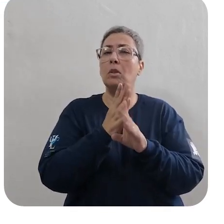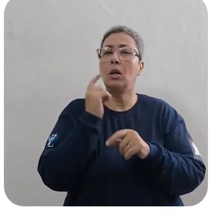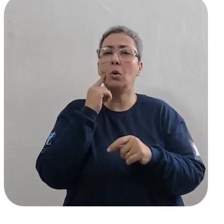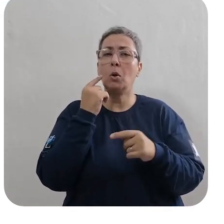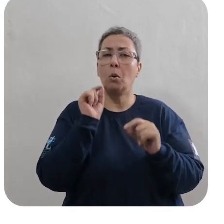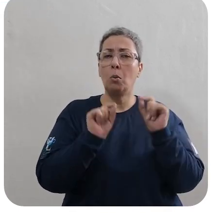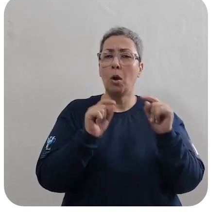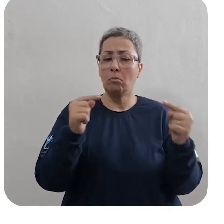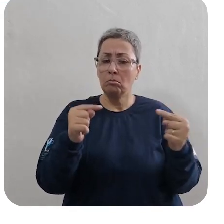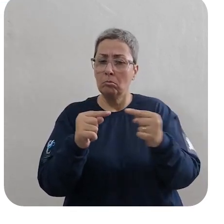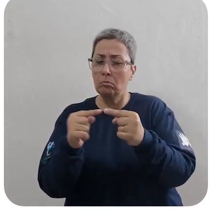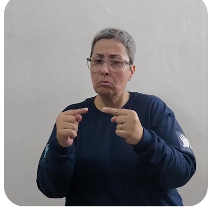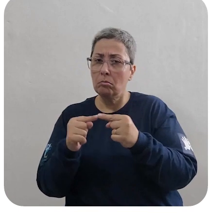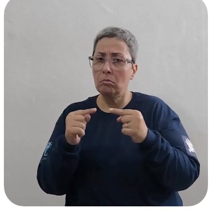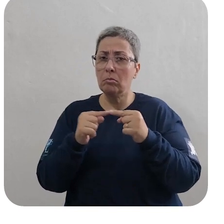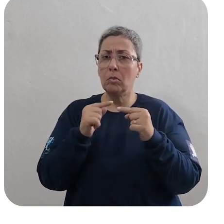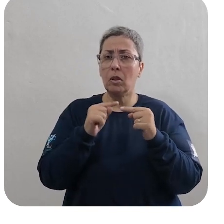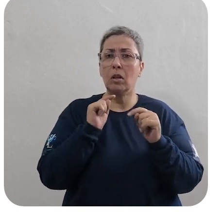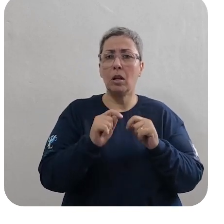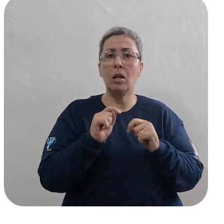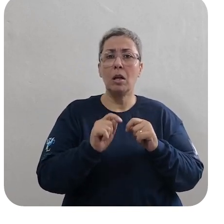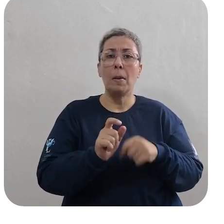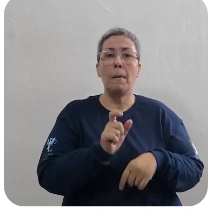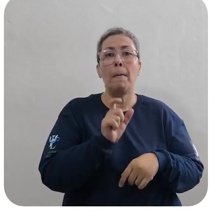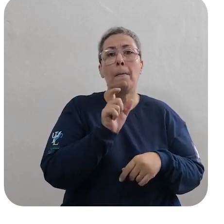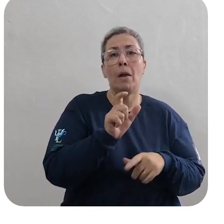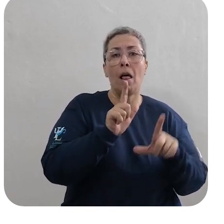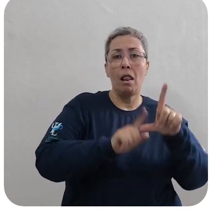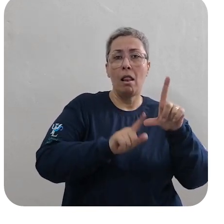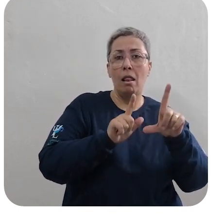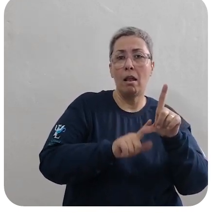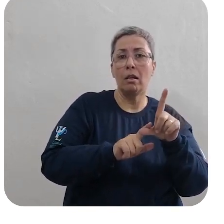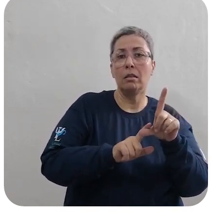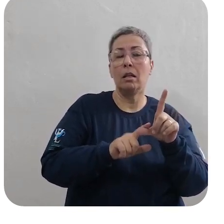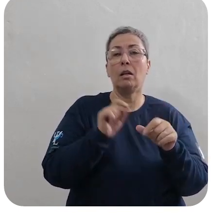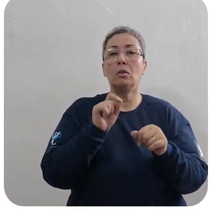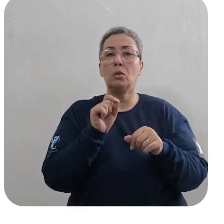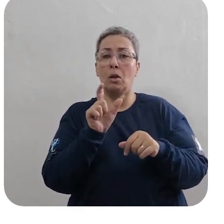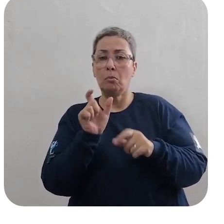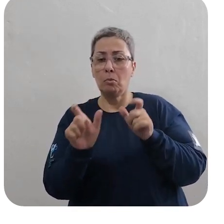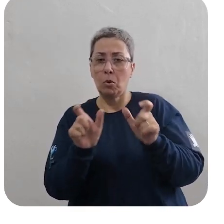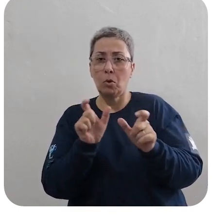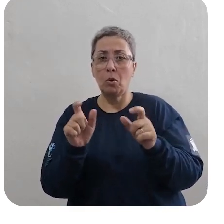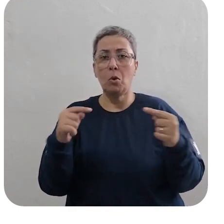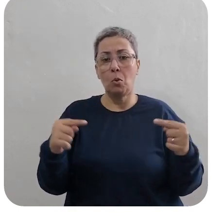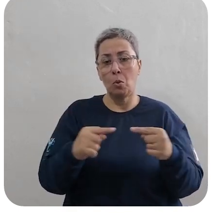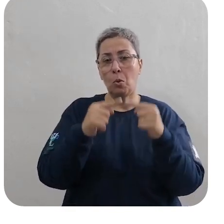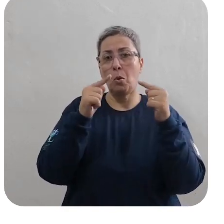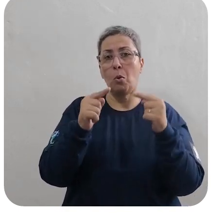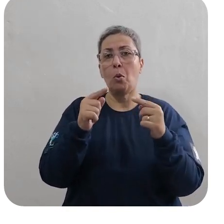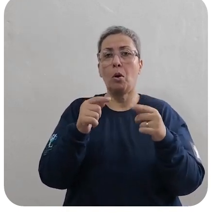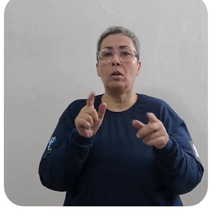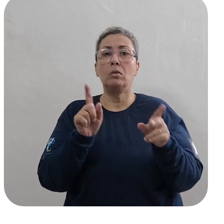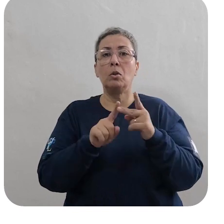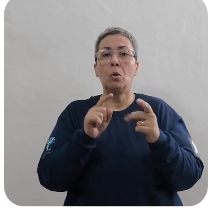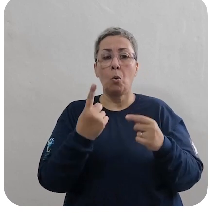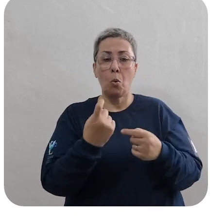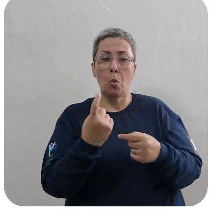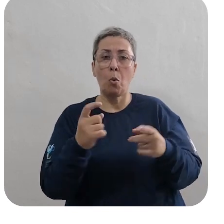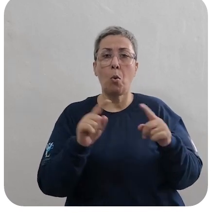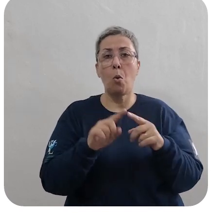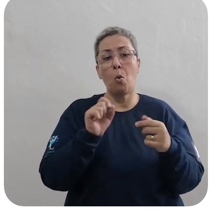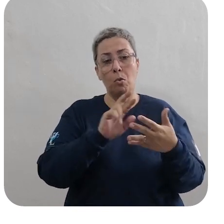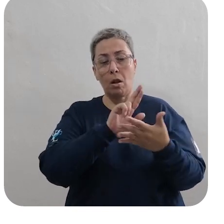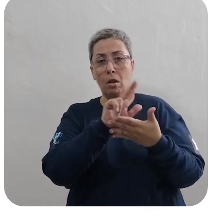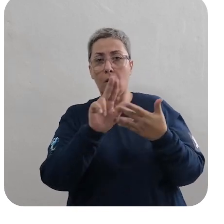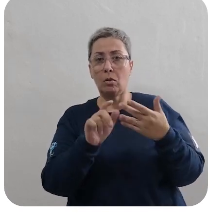identificar e estabelecer relação entre grafema-fonema, letra-som, com correspondência sonora única